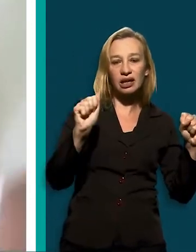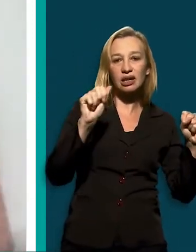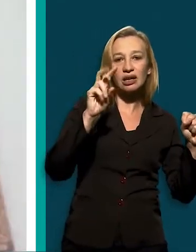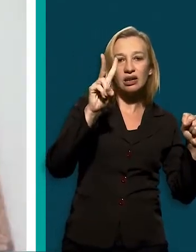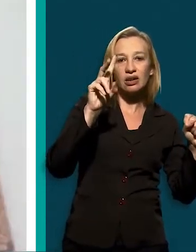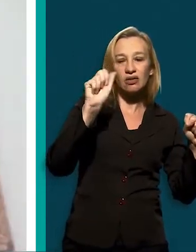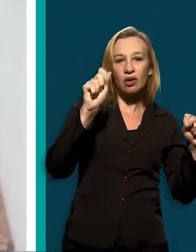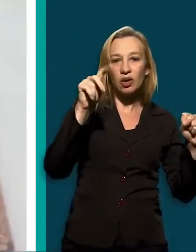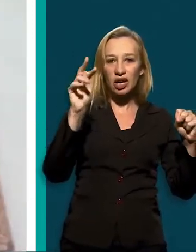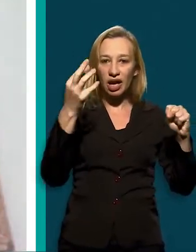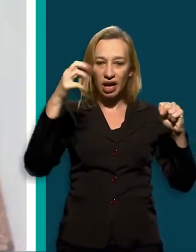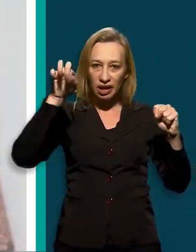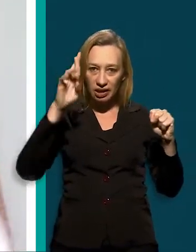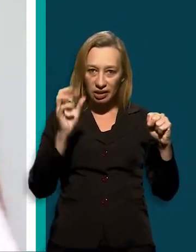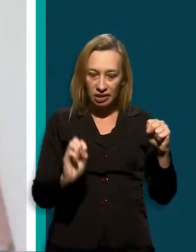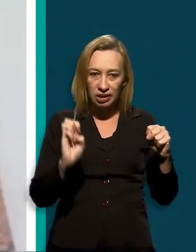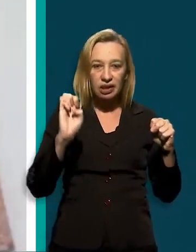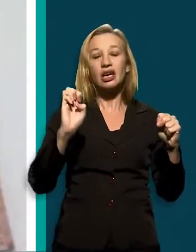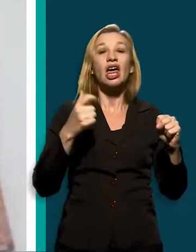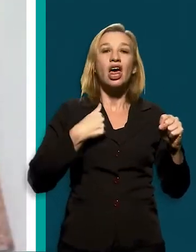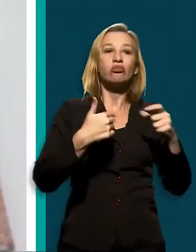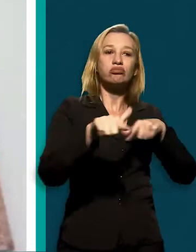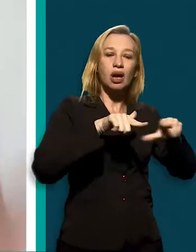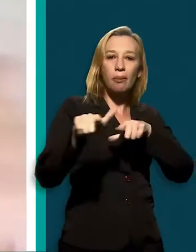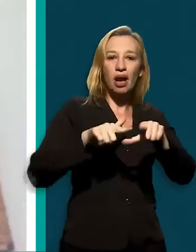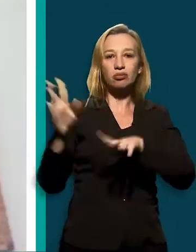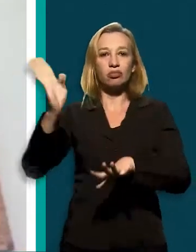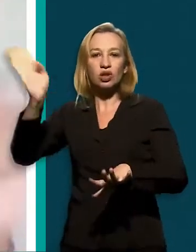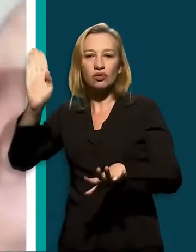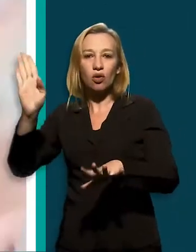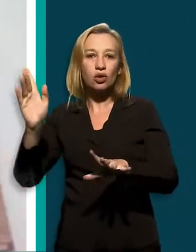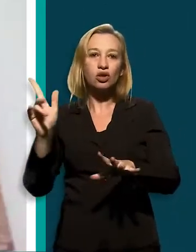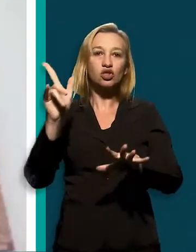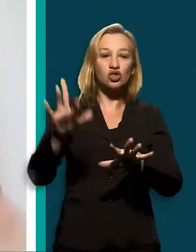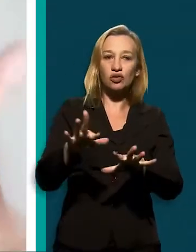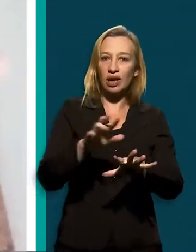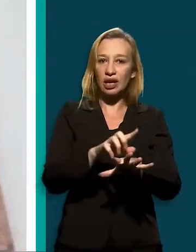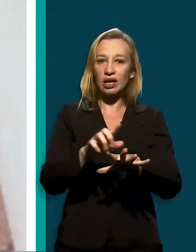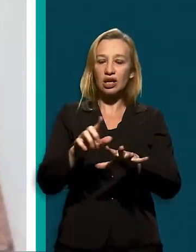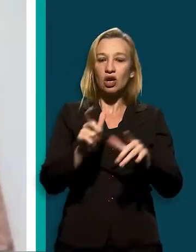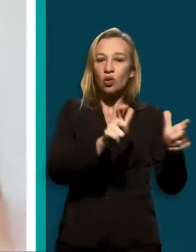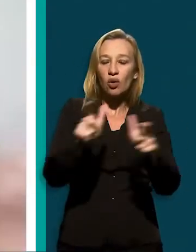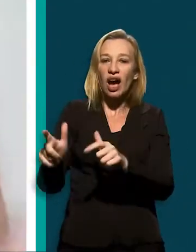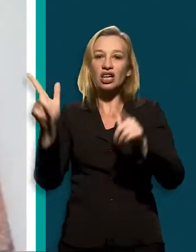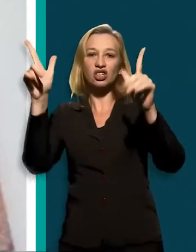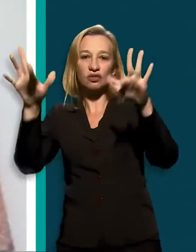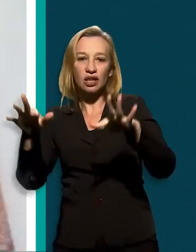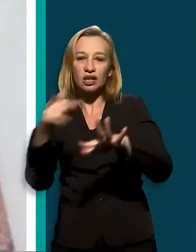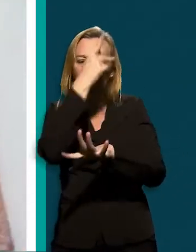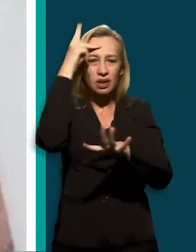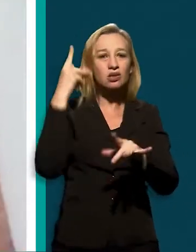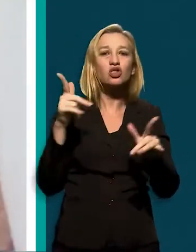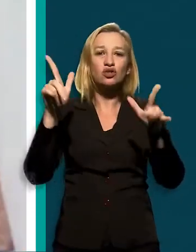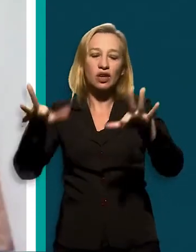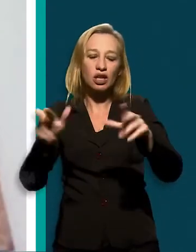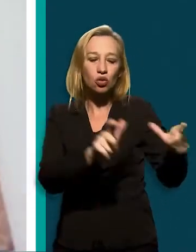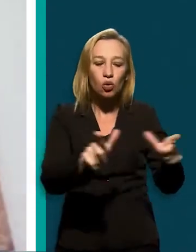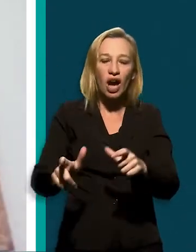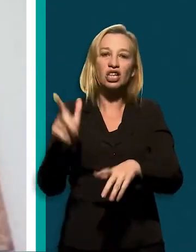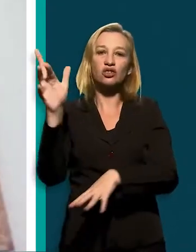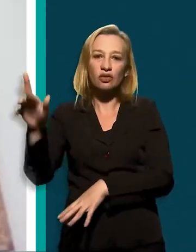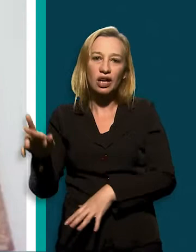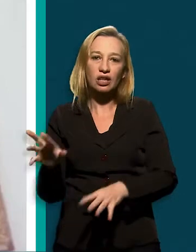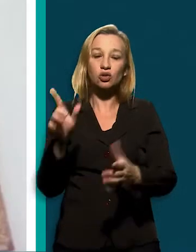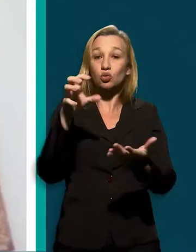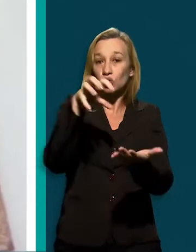Vila Valqueire, né? Mas eu trabalho em Botafogo também. Públicos completamente diferentes, pessoas completamente diferentes, no Estácio